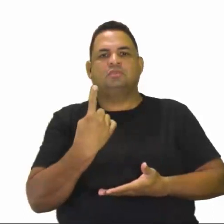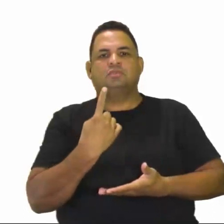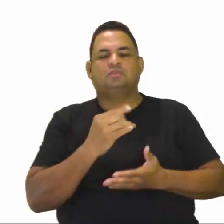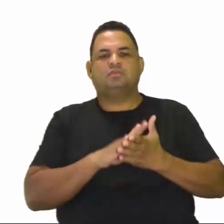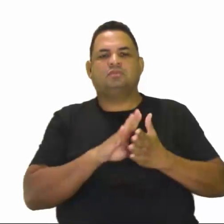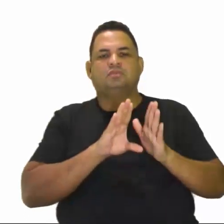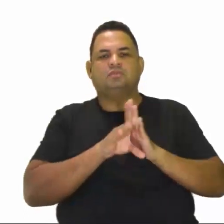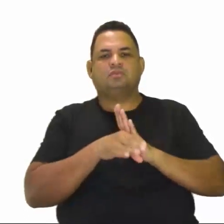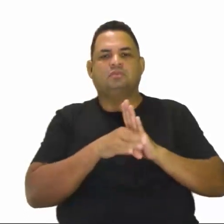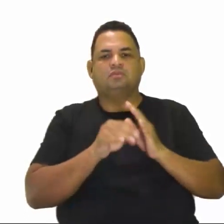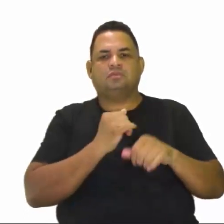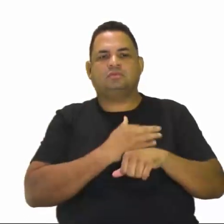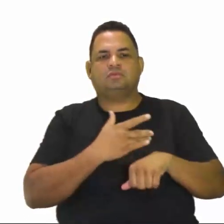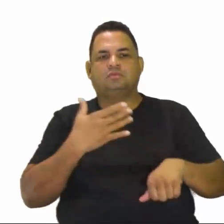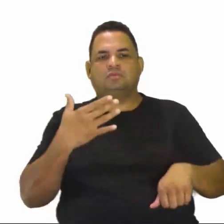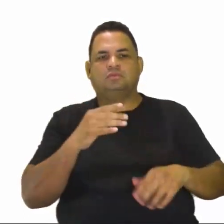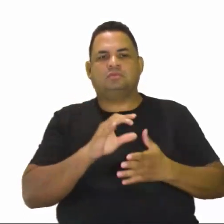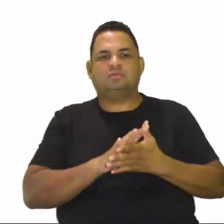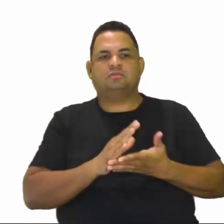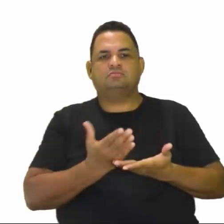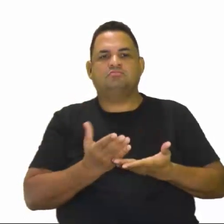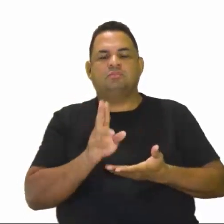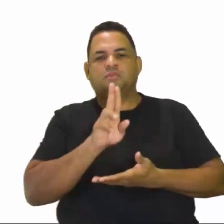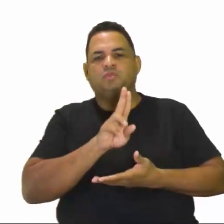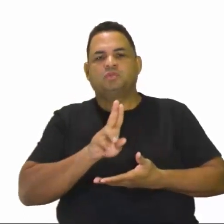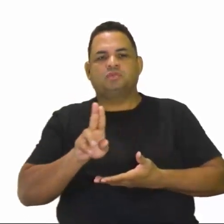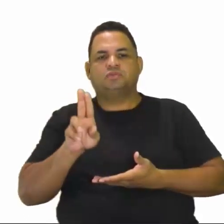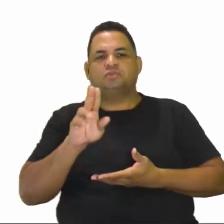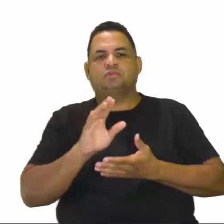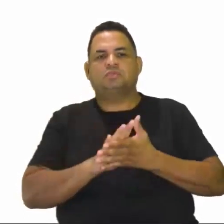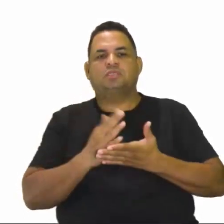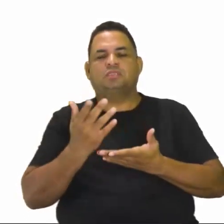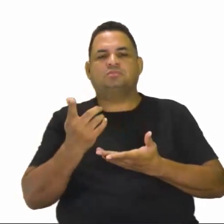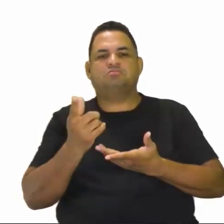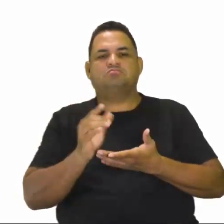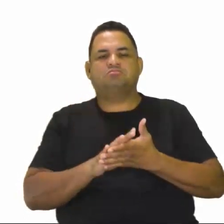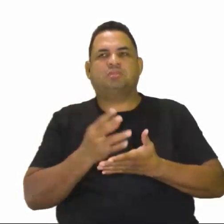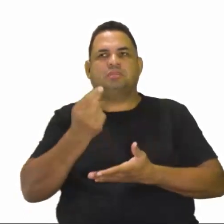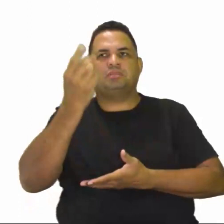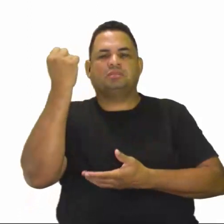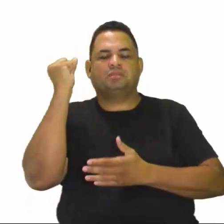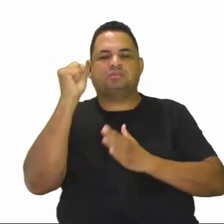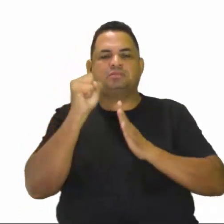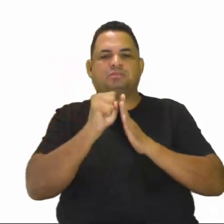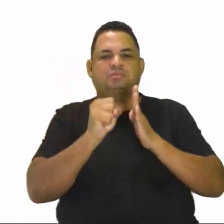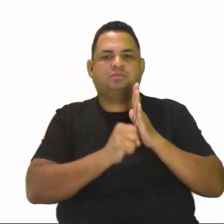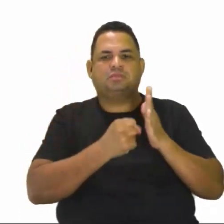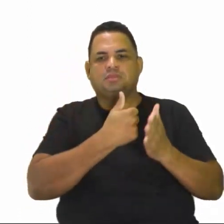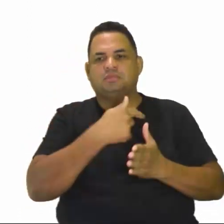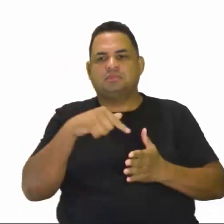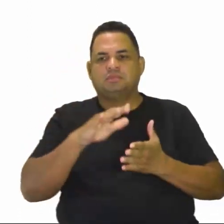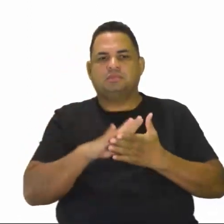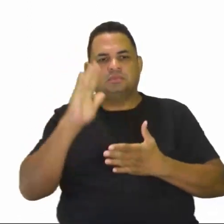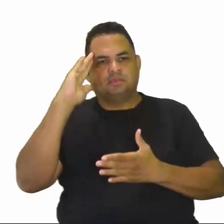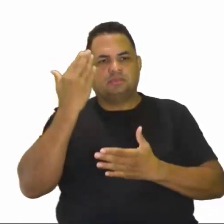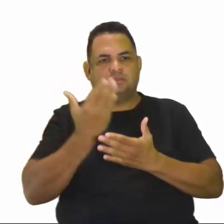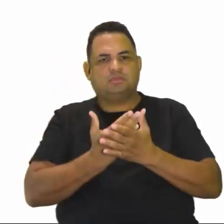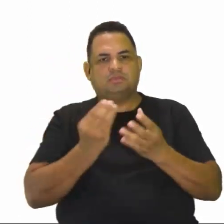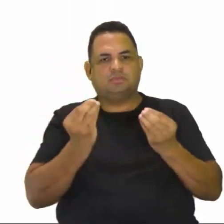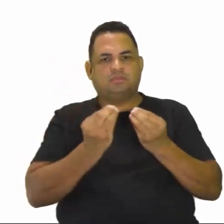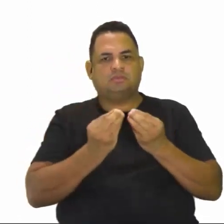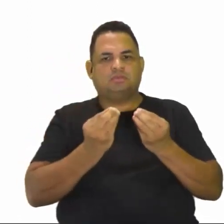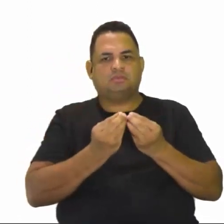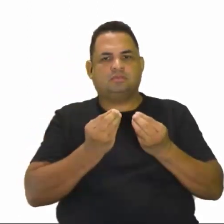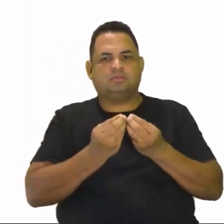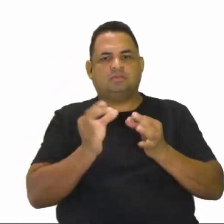que o conceito de ácido ele já vinha sendo usado desde o século XVII e que acreditavam-se que as moléculas,